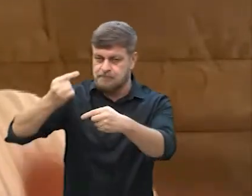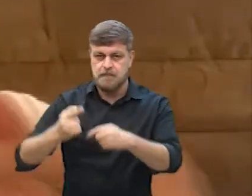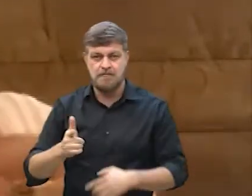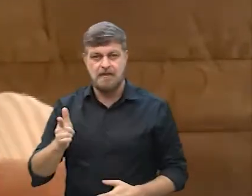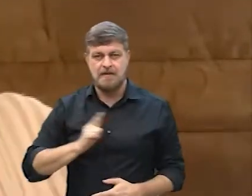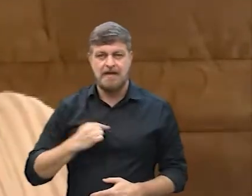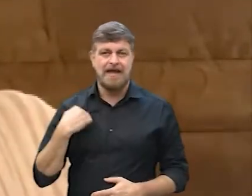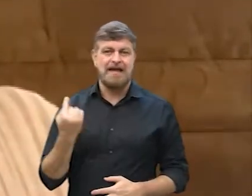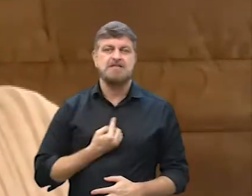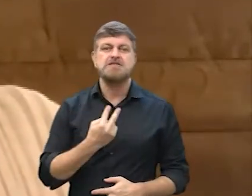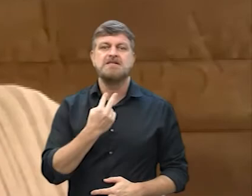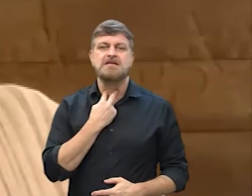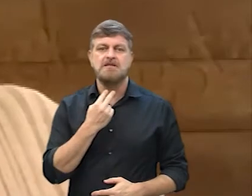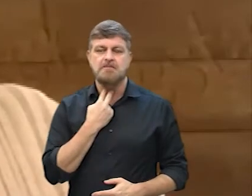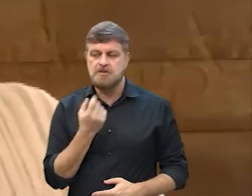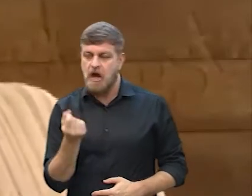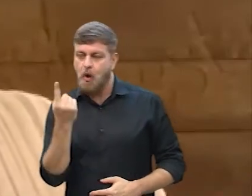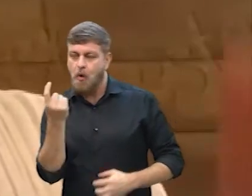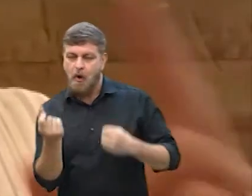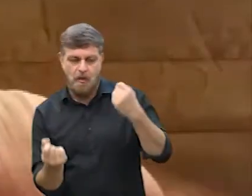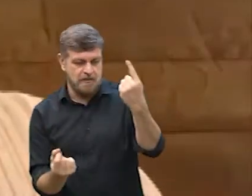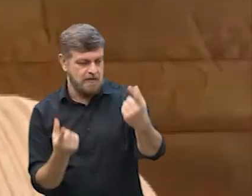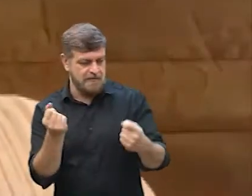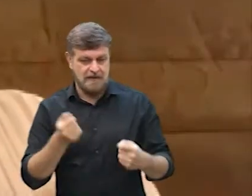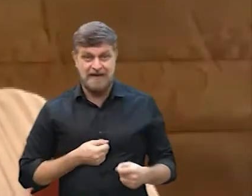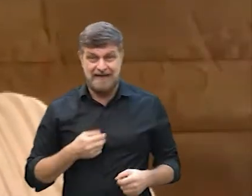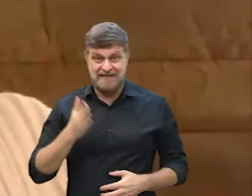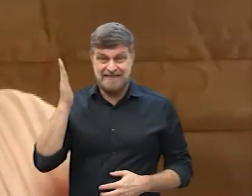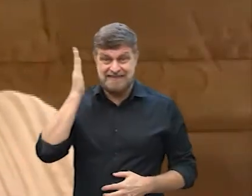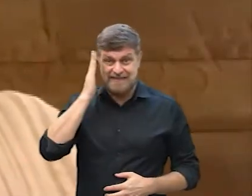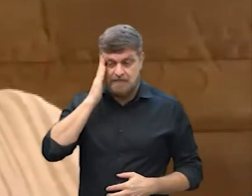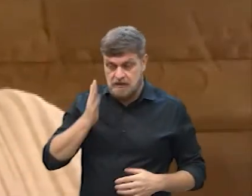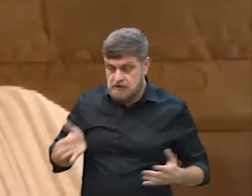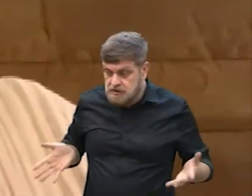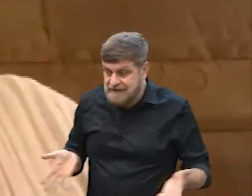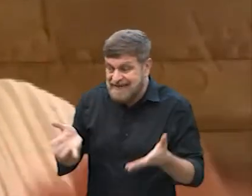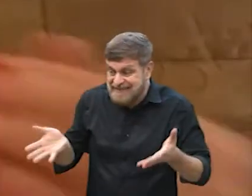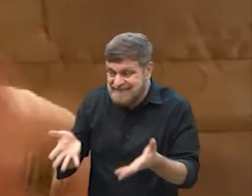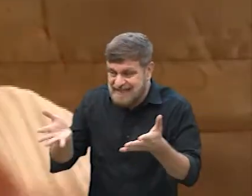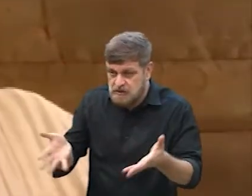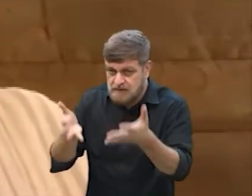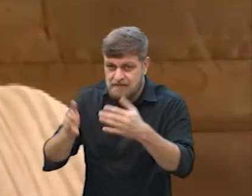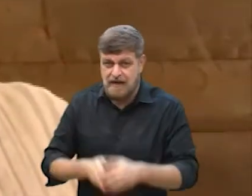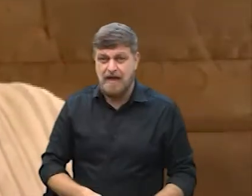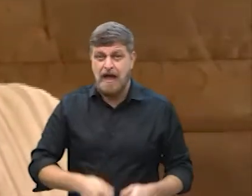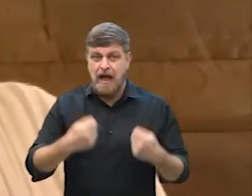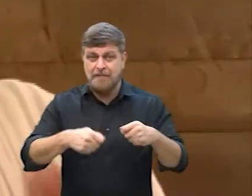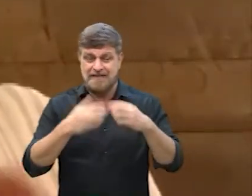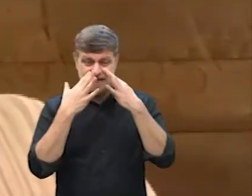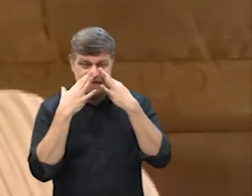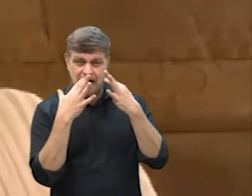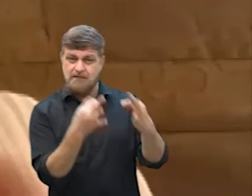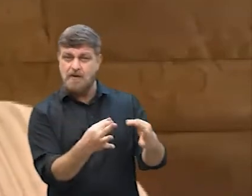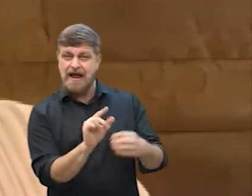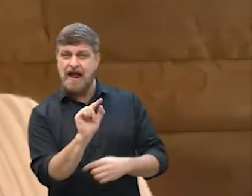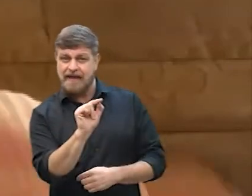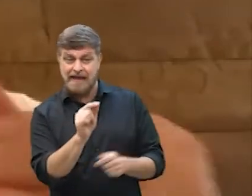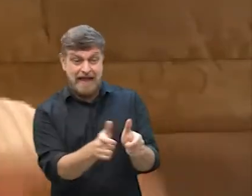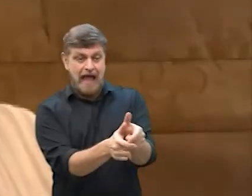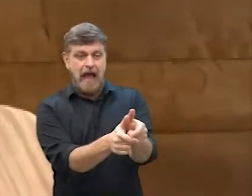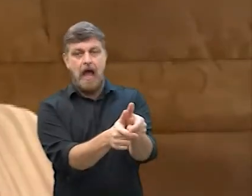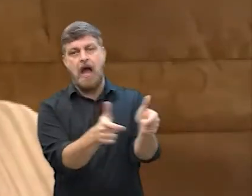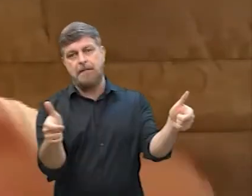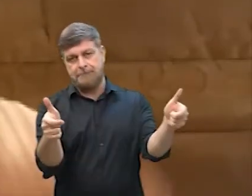mudanças, nós não podemos olhar as exceções. Nós temos que incentivar as exceções, mas nós precisamos olhar a